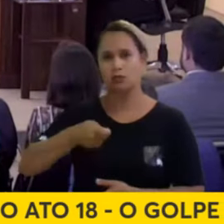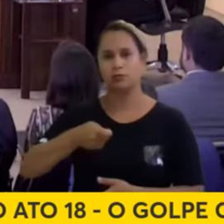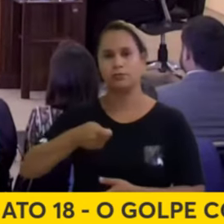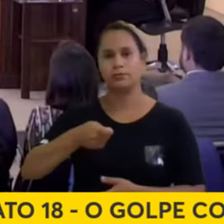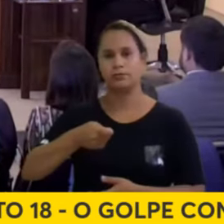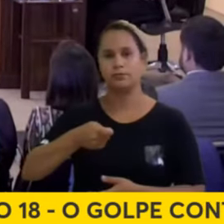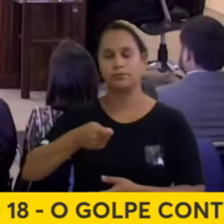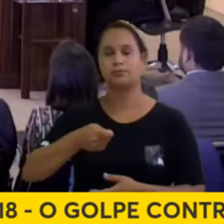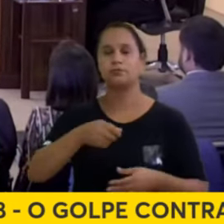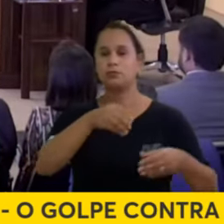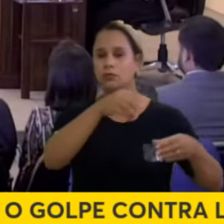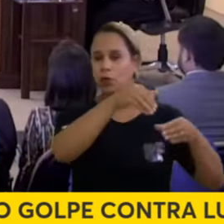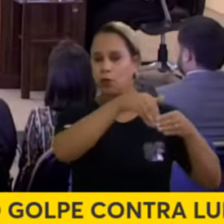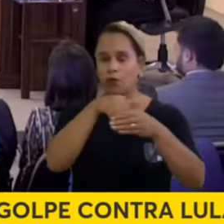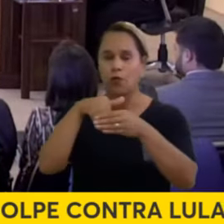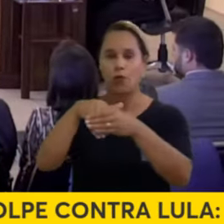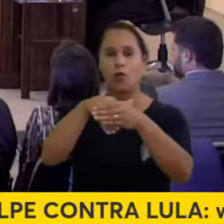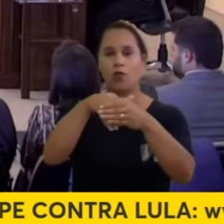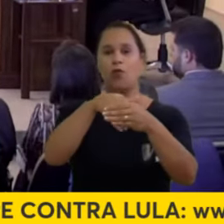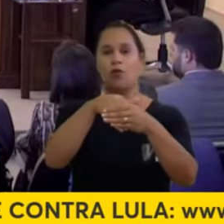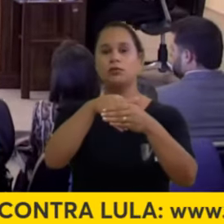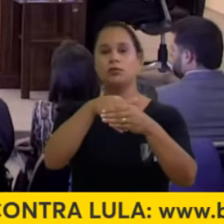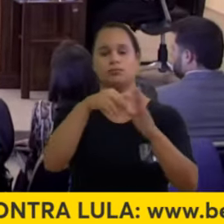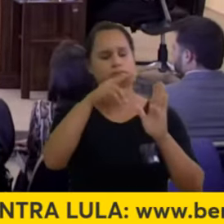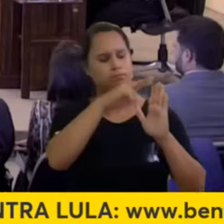conforme o nosso Regimento